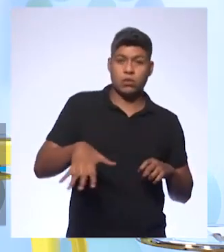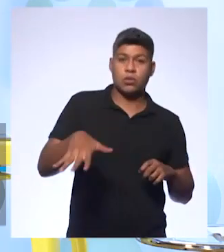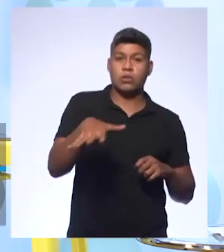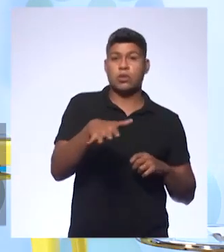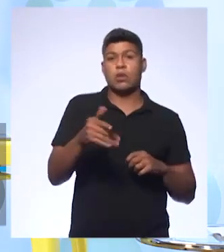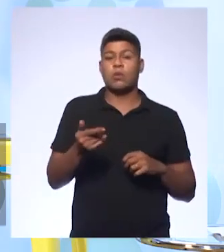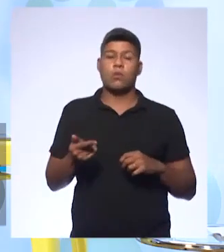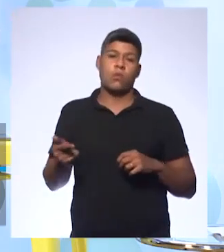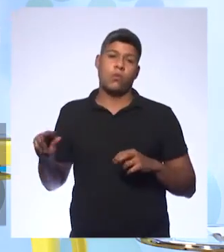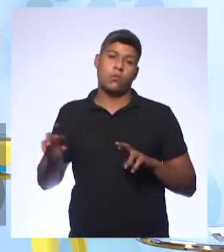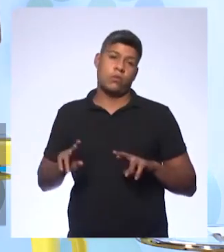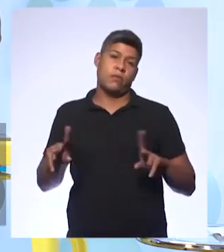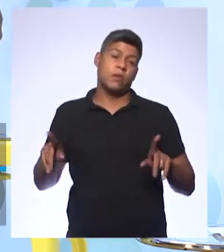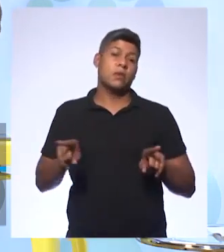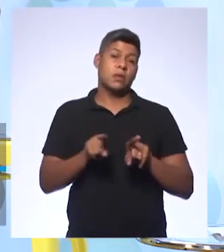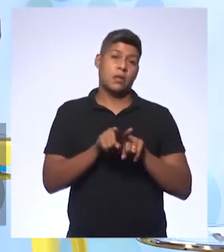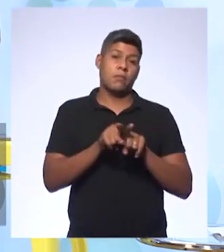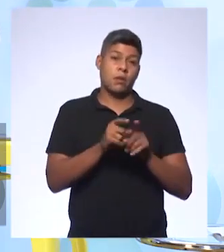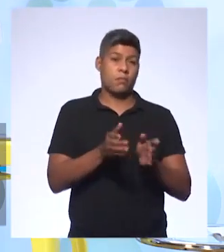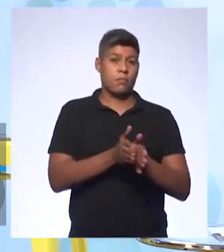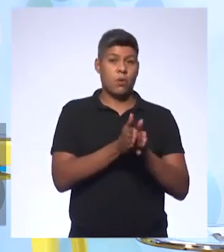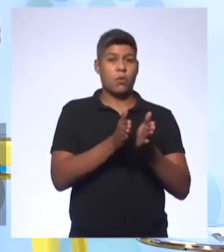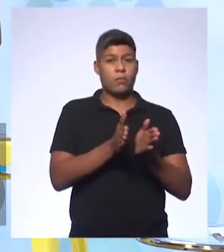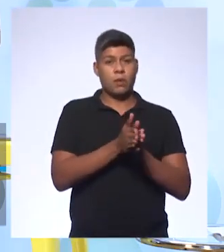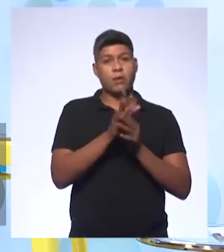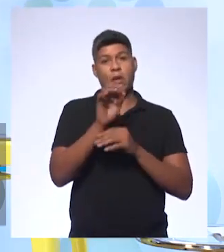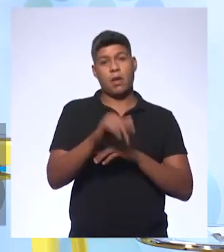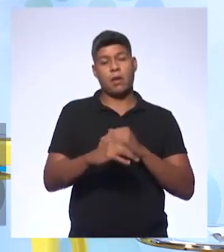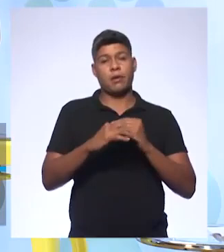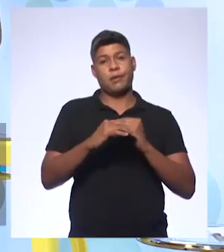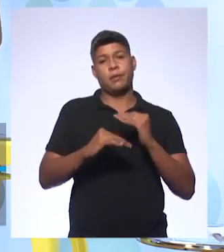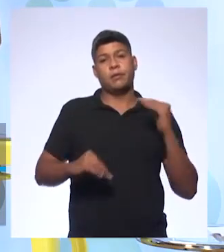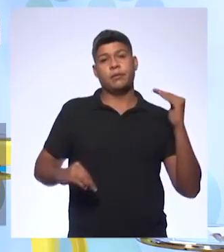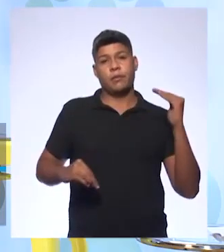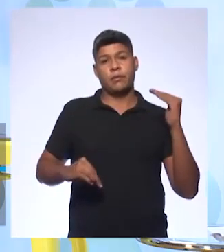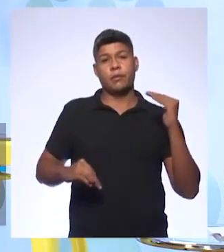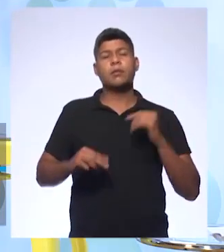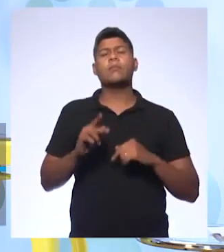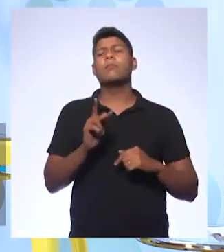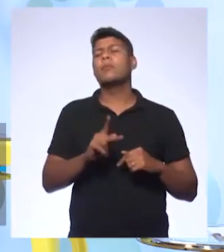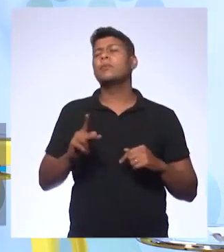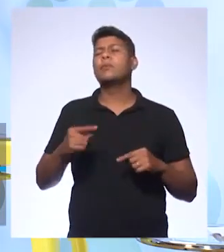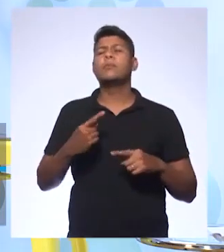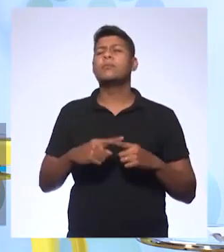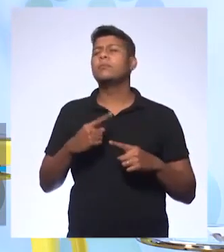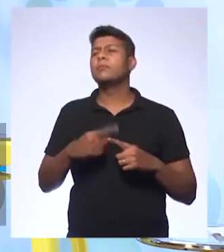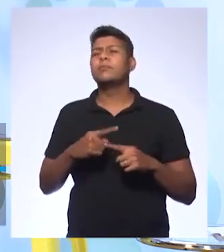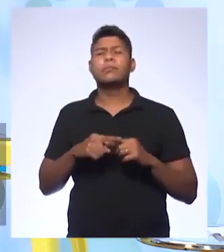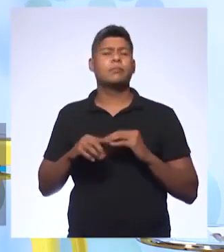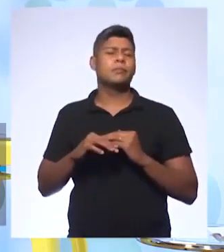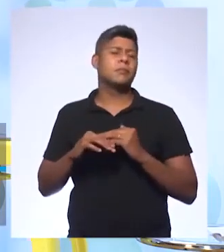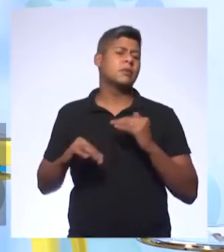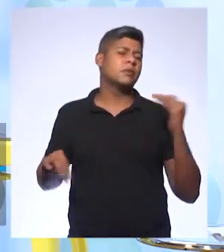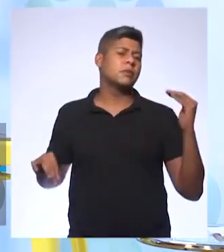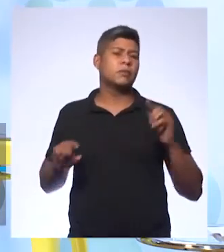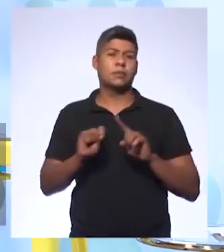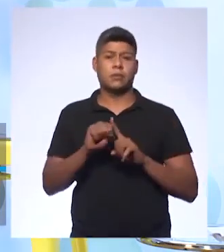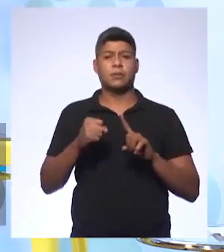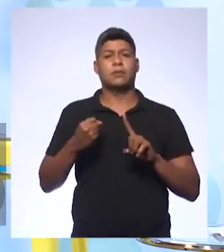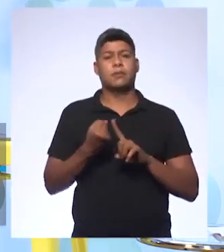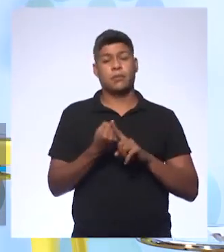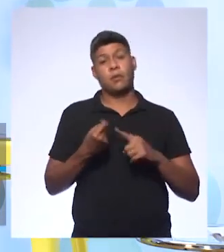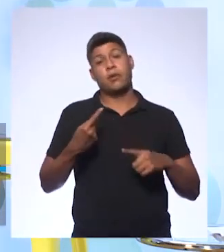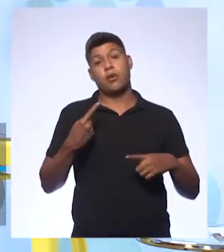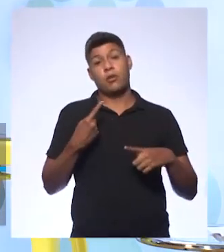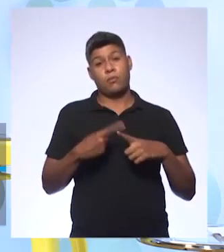a outros. E a pobreza é uma das faces da desigualdade. E, professora, por que é uma das faces da desigualdade social?